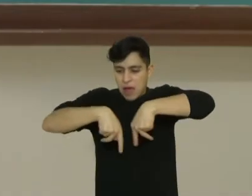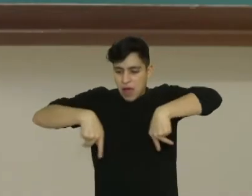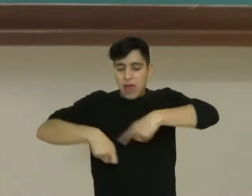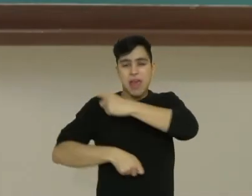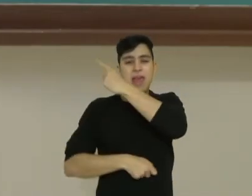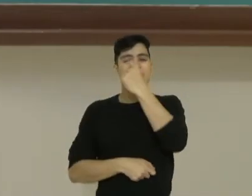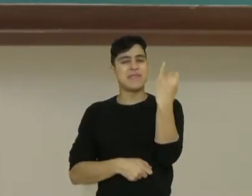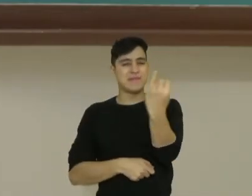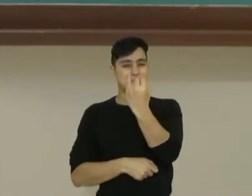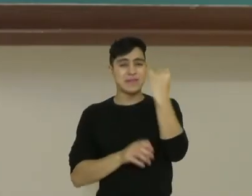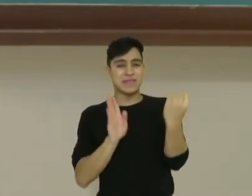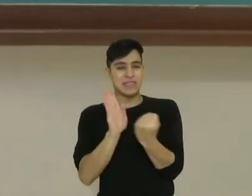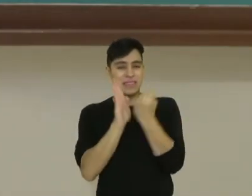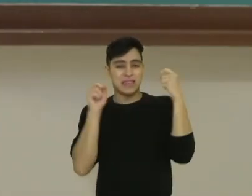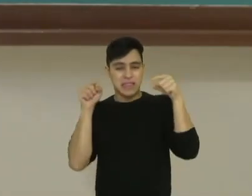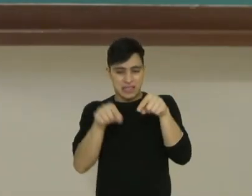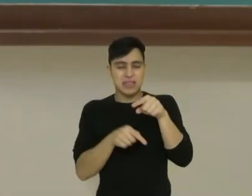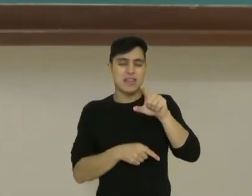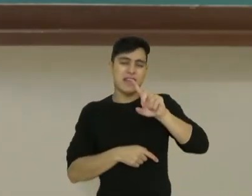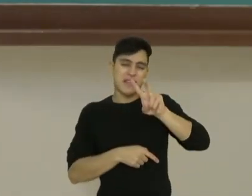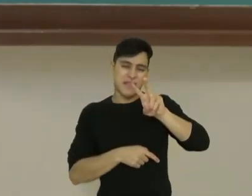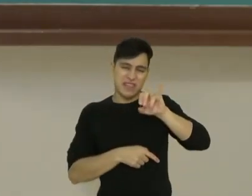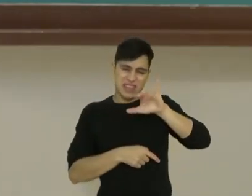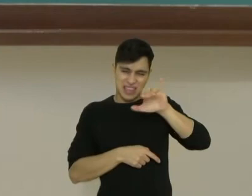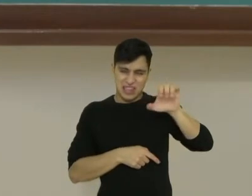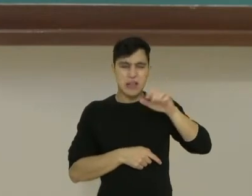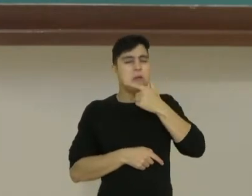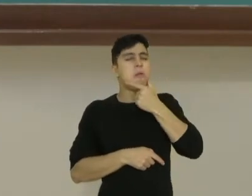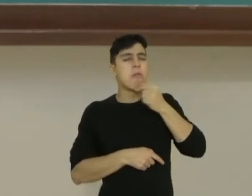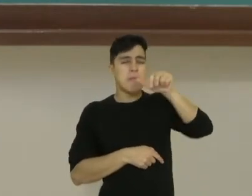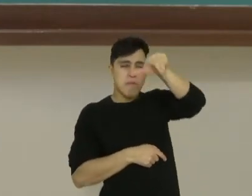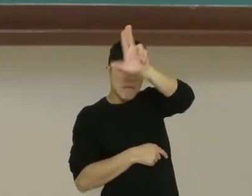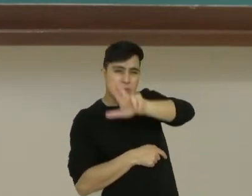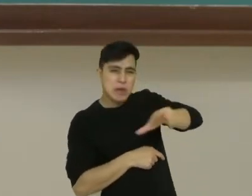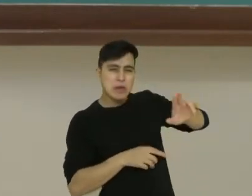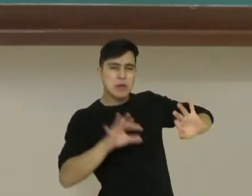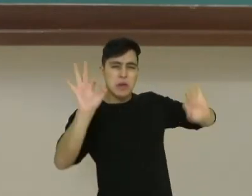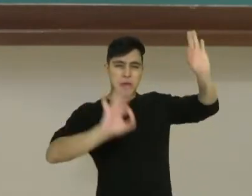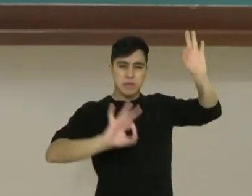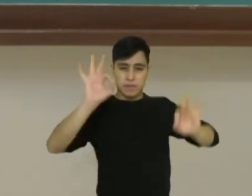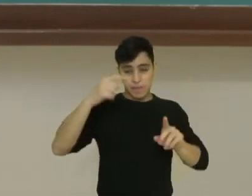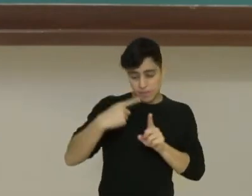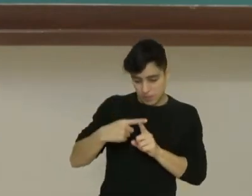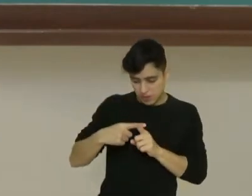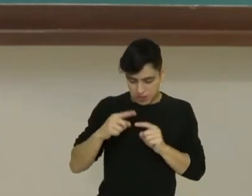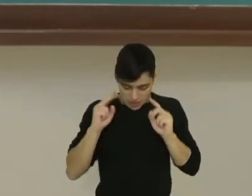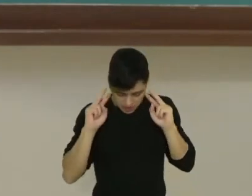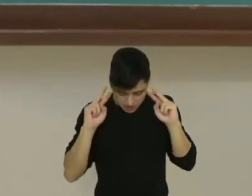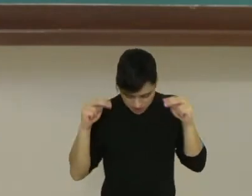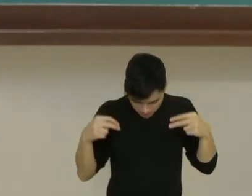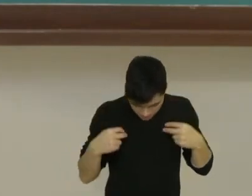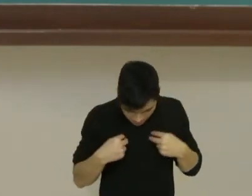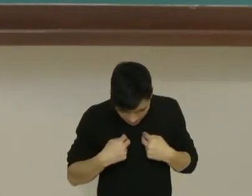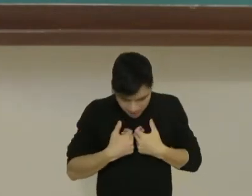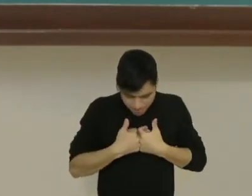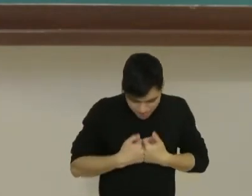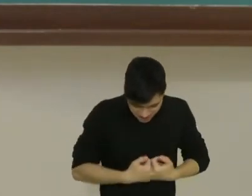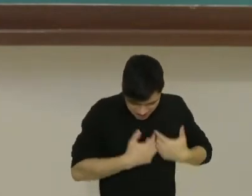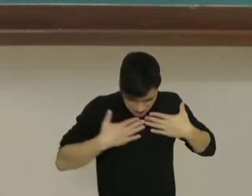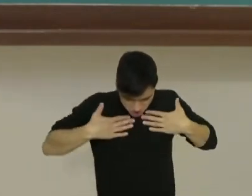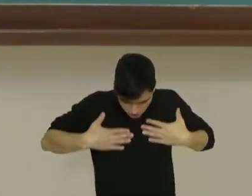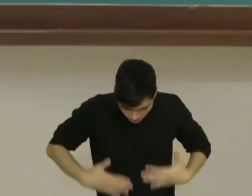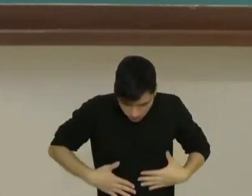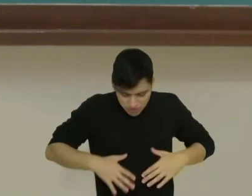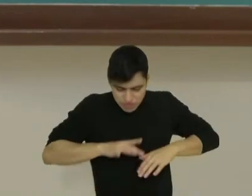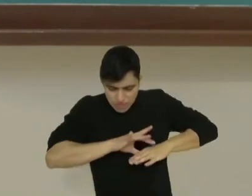parte disso, porque ele mostra então o estudo, não só pensar o homem fisicamente, mas também a partir